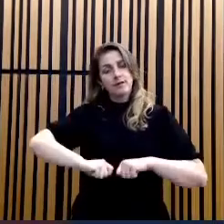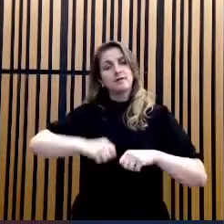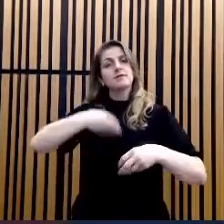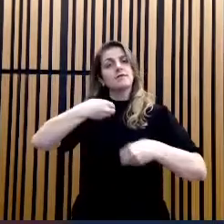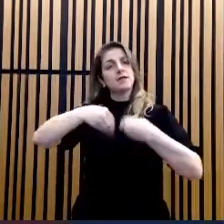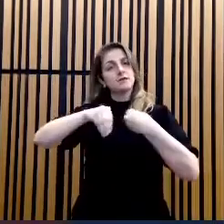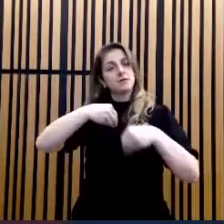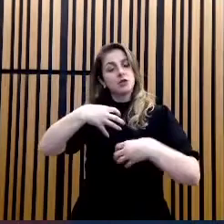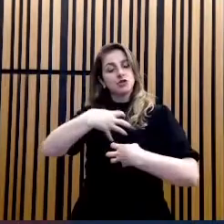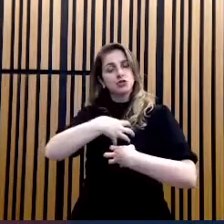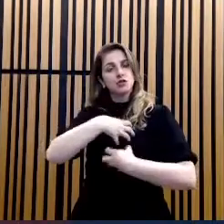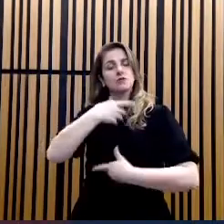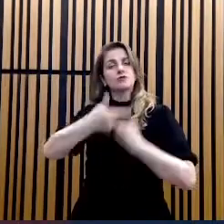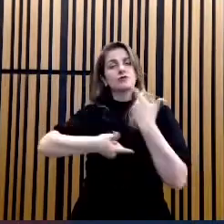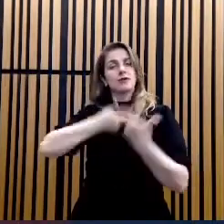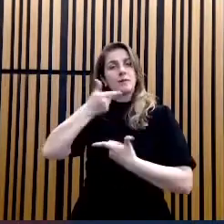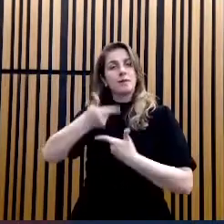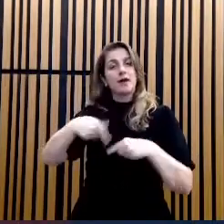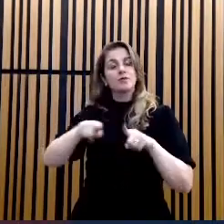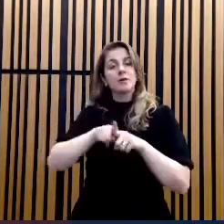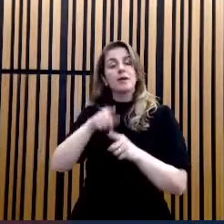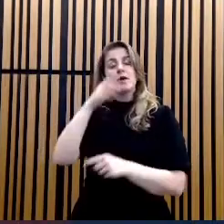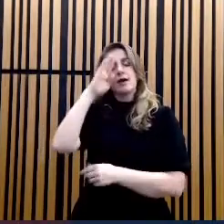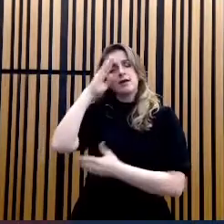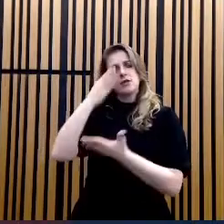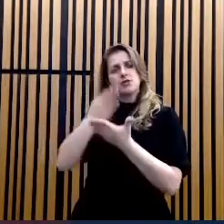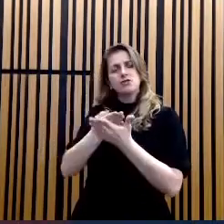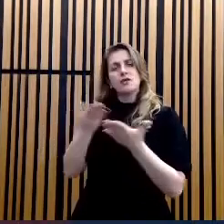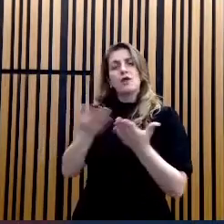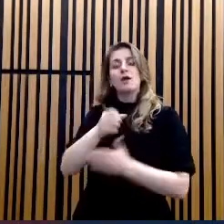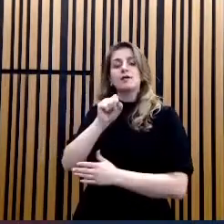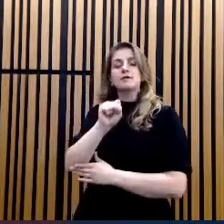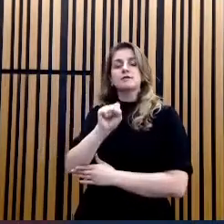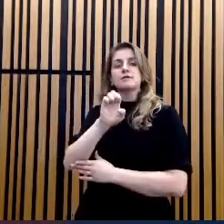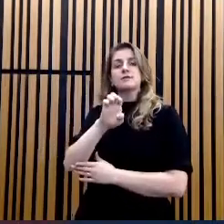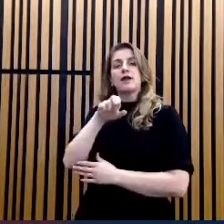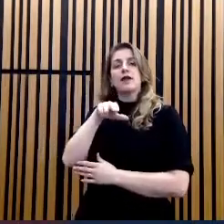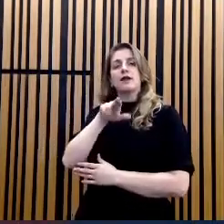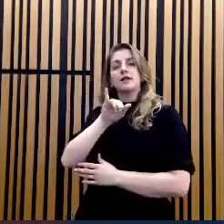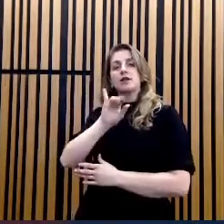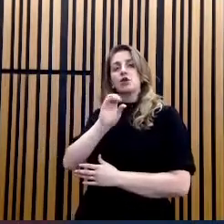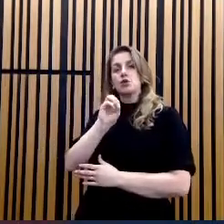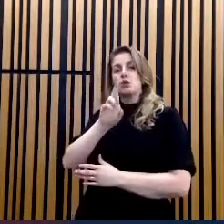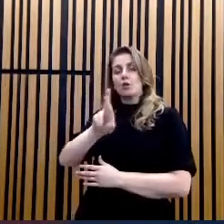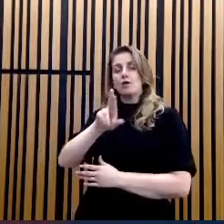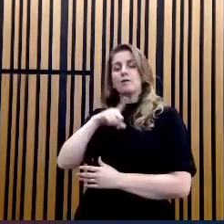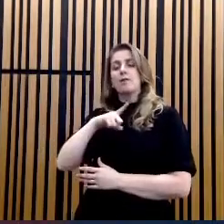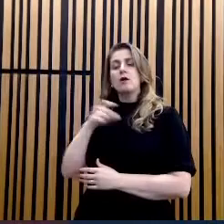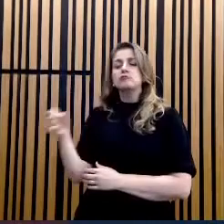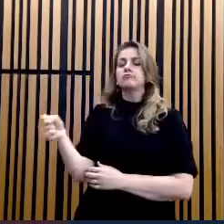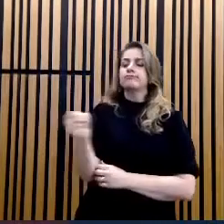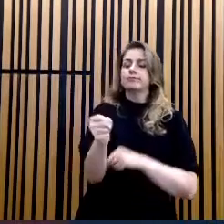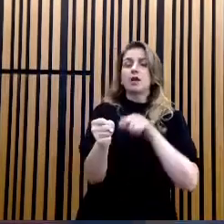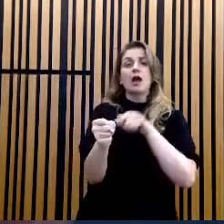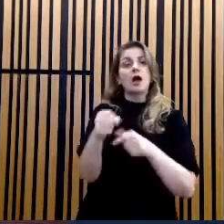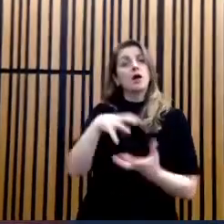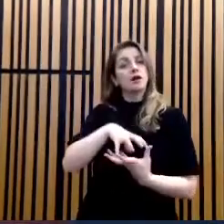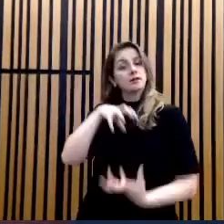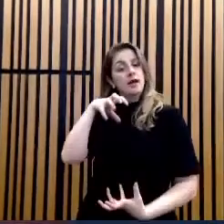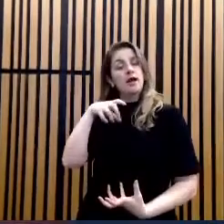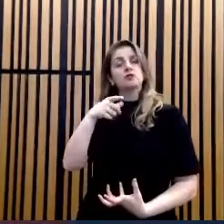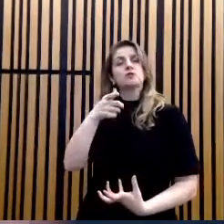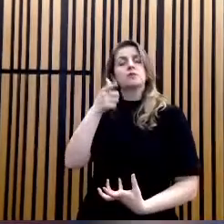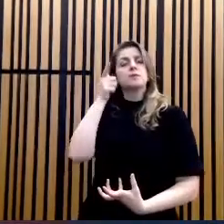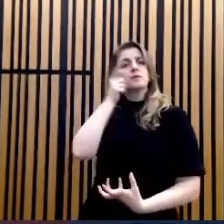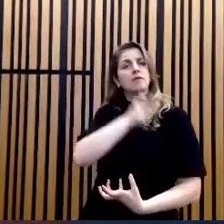mercado de trabalho também está olhando para esse público sênior com outro olhar. Acho que ainda no mercado criativo,